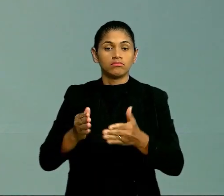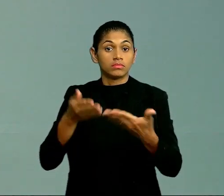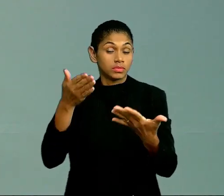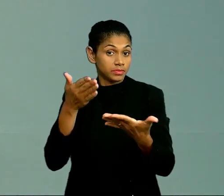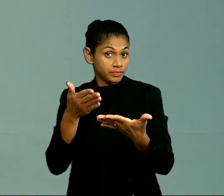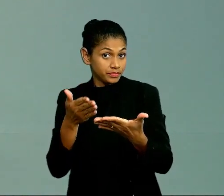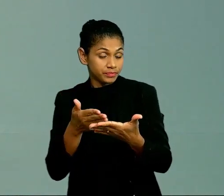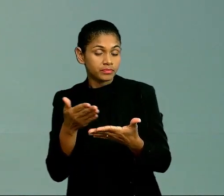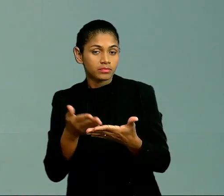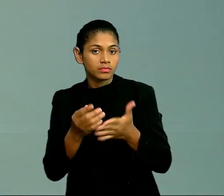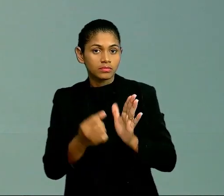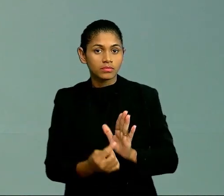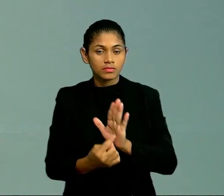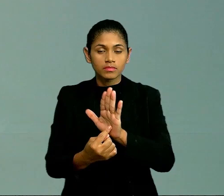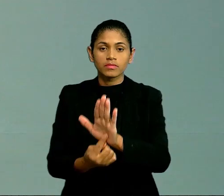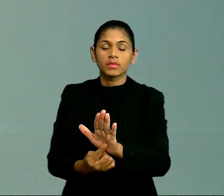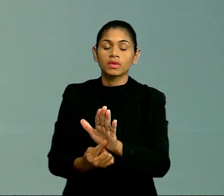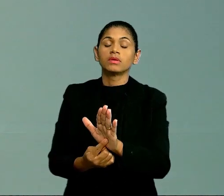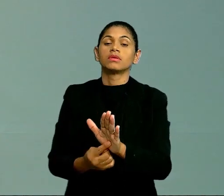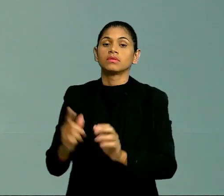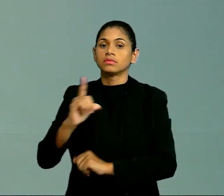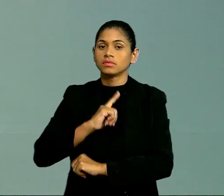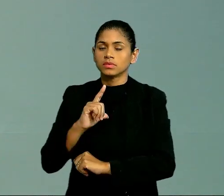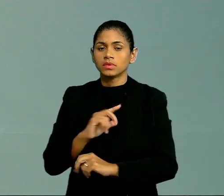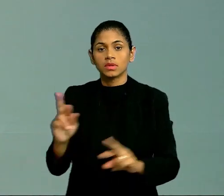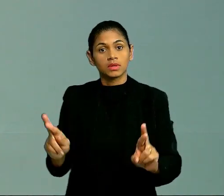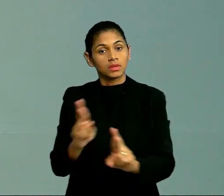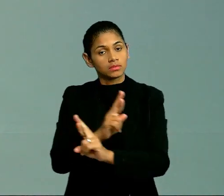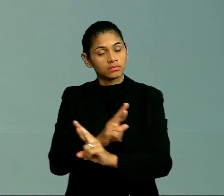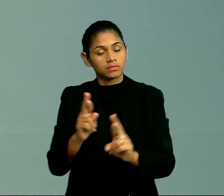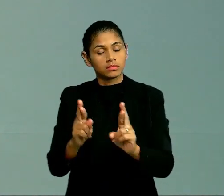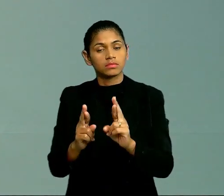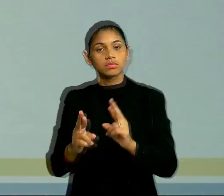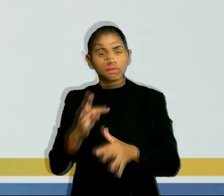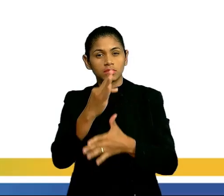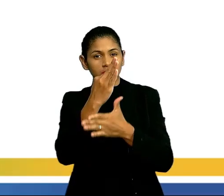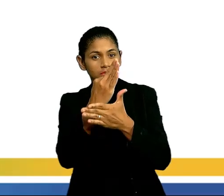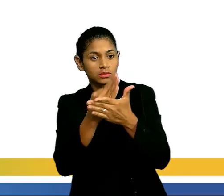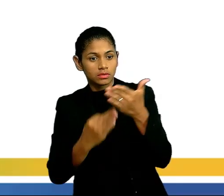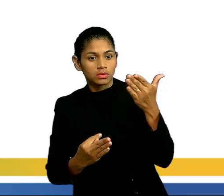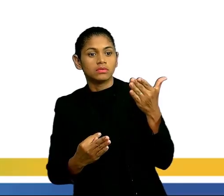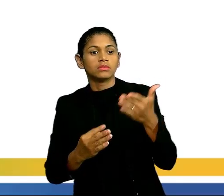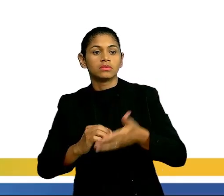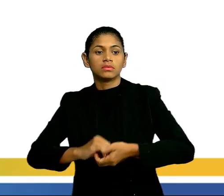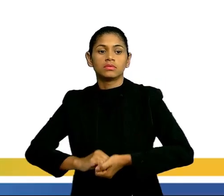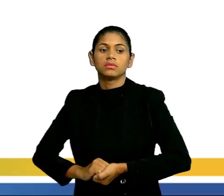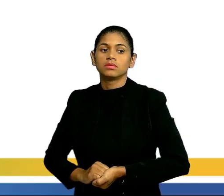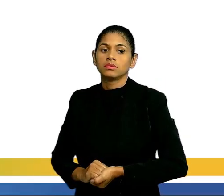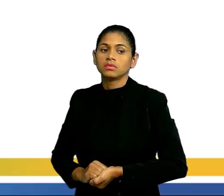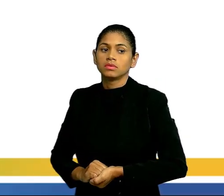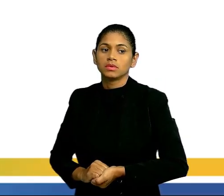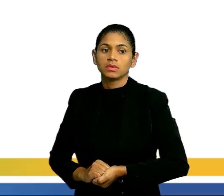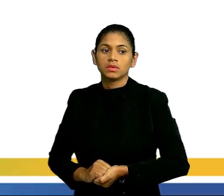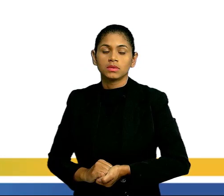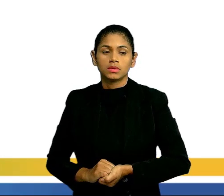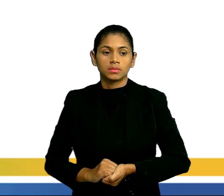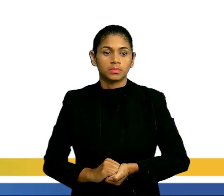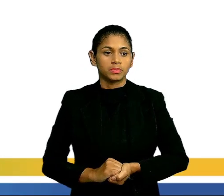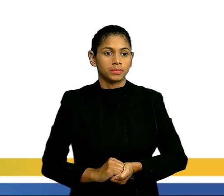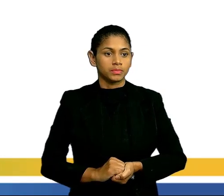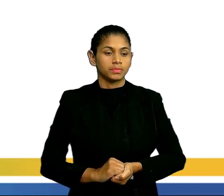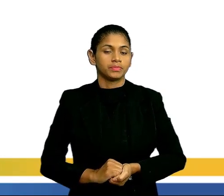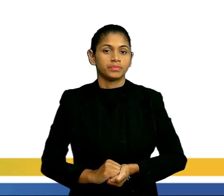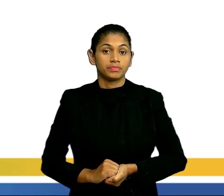para vocês, nós temos uma relação de intertextualidade, tá bom? Que é a canção do exílio.